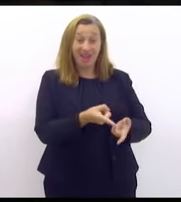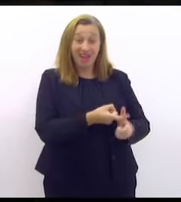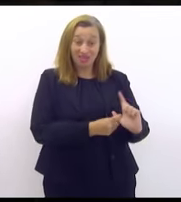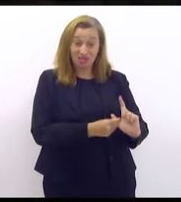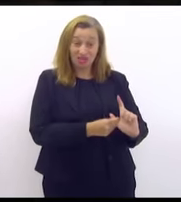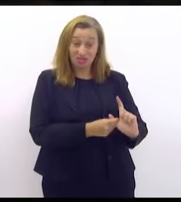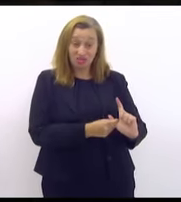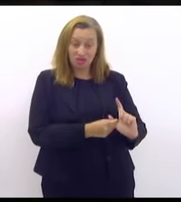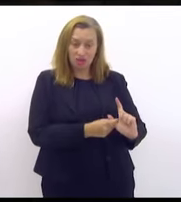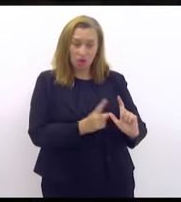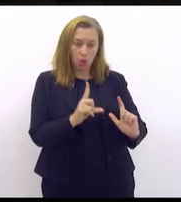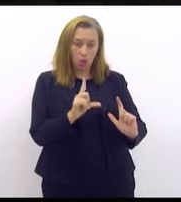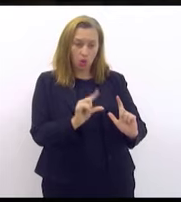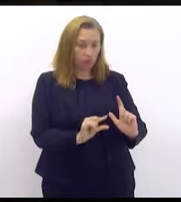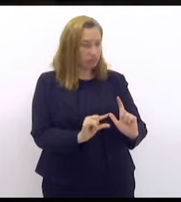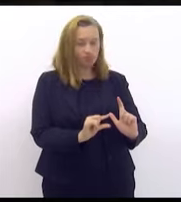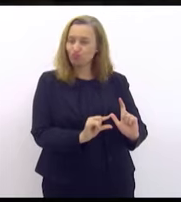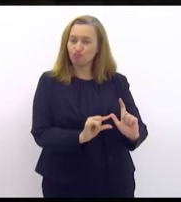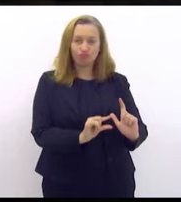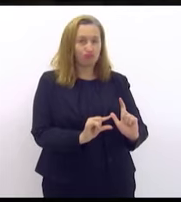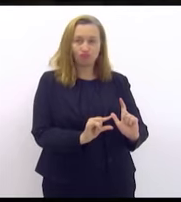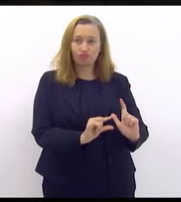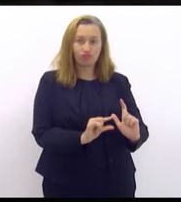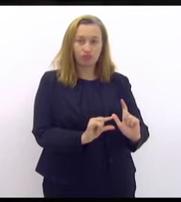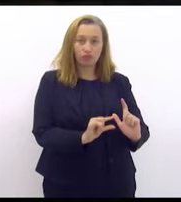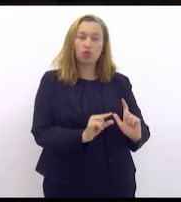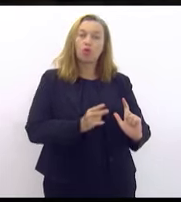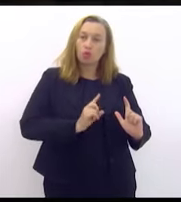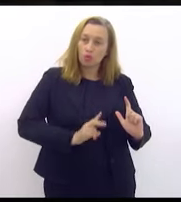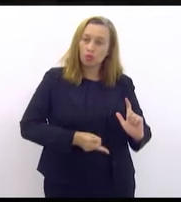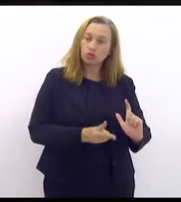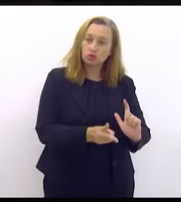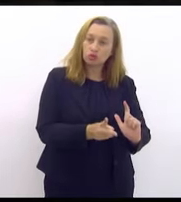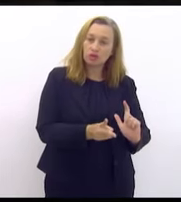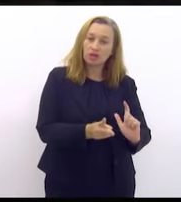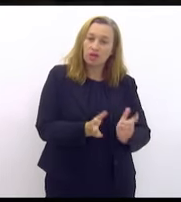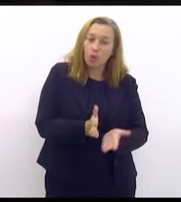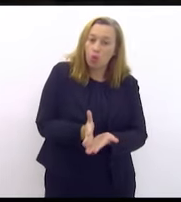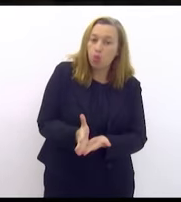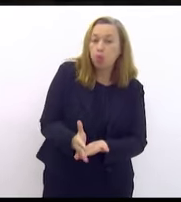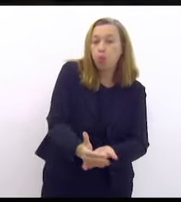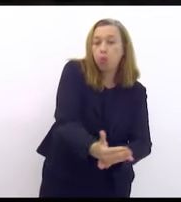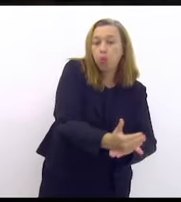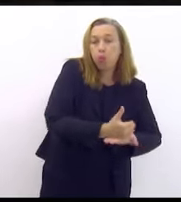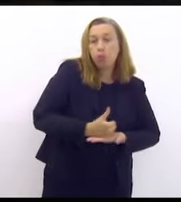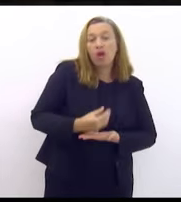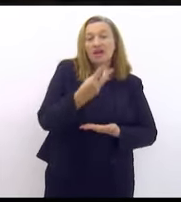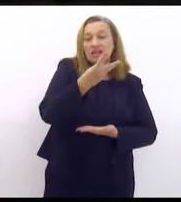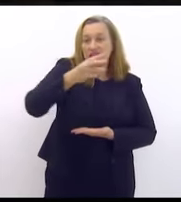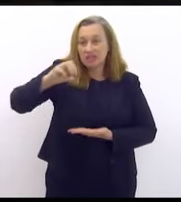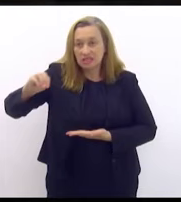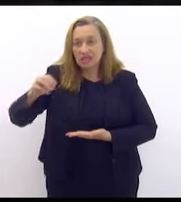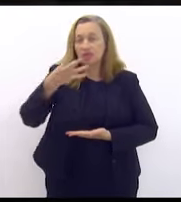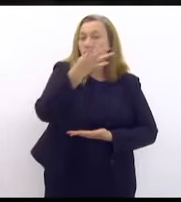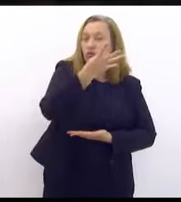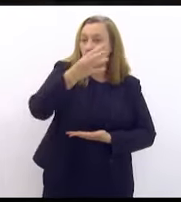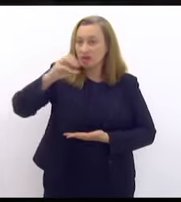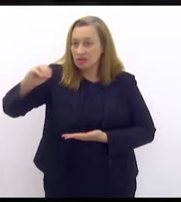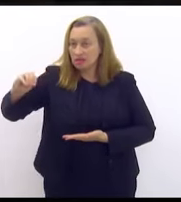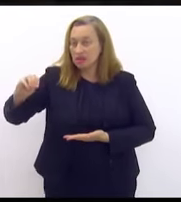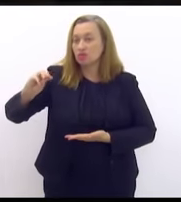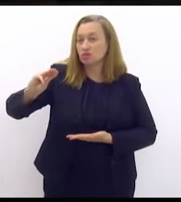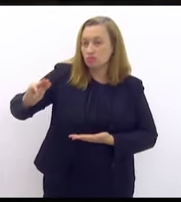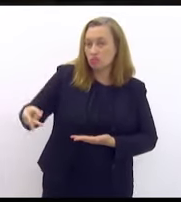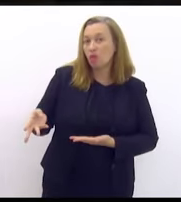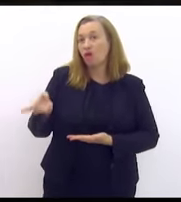não diminuirá, continuará arrecadando por ano 300, 400 mil